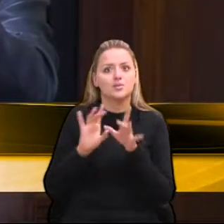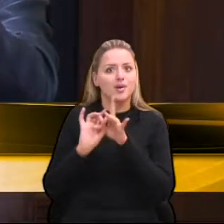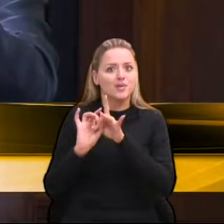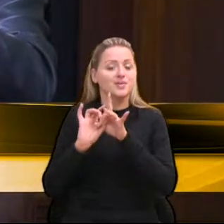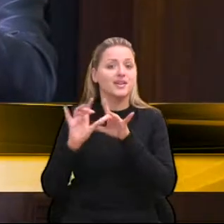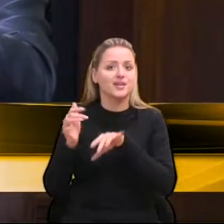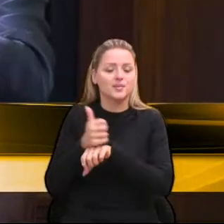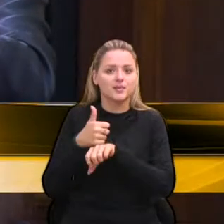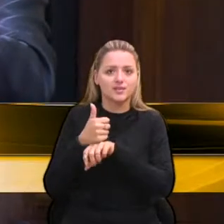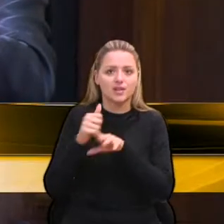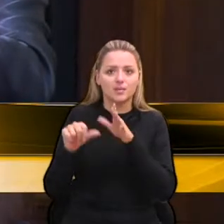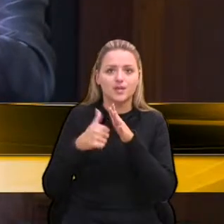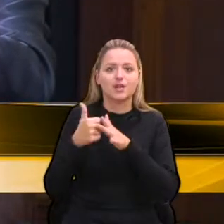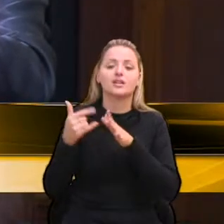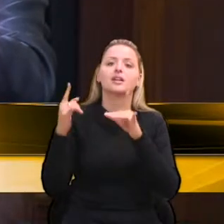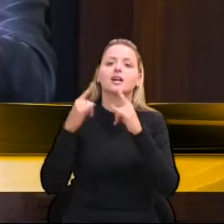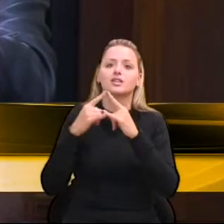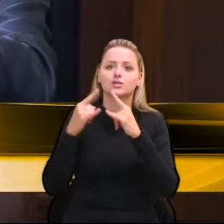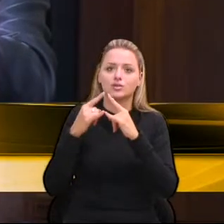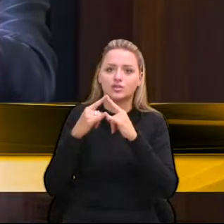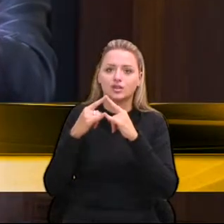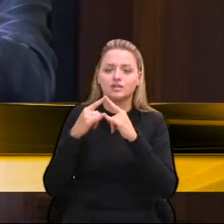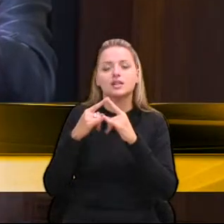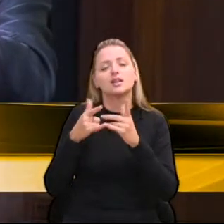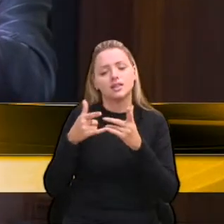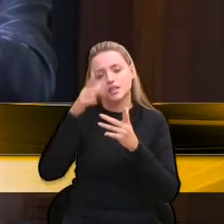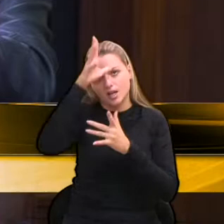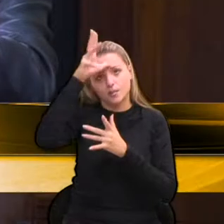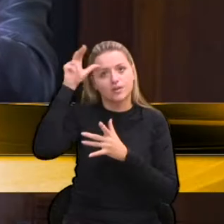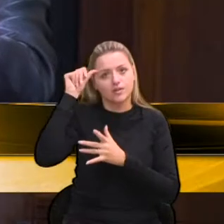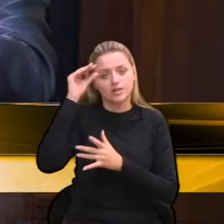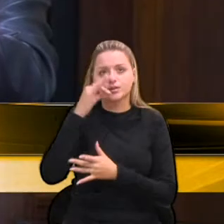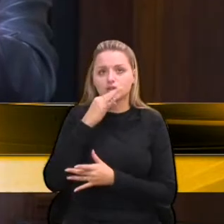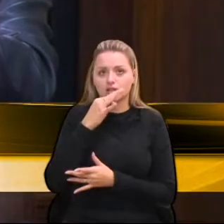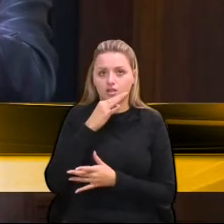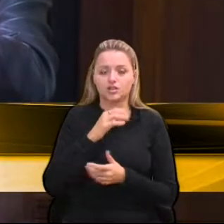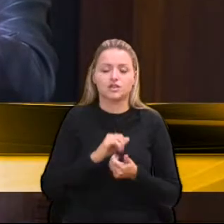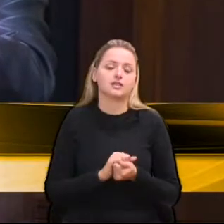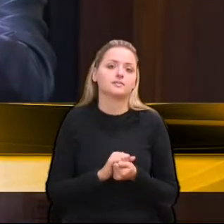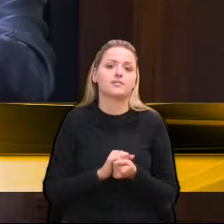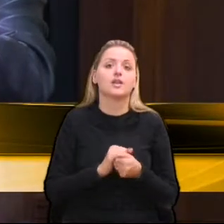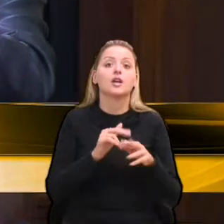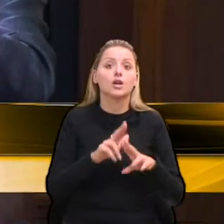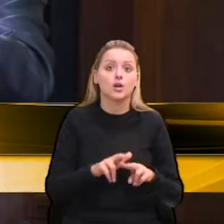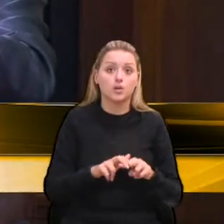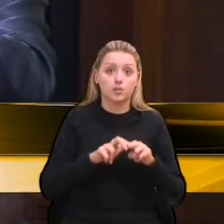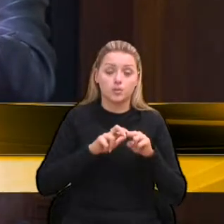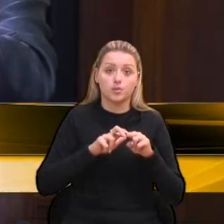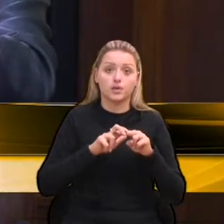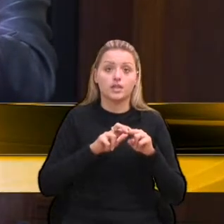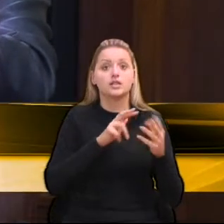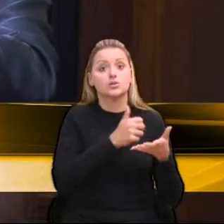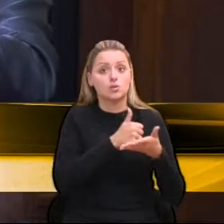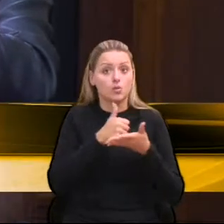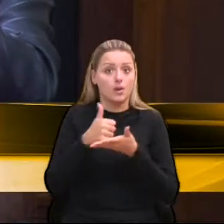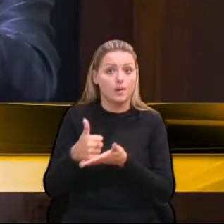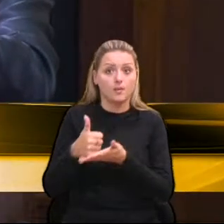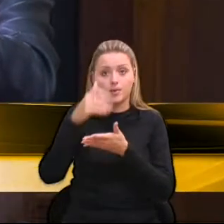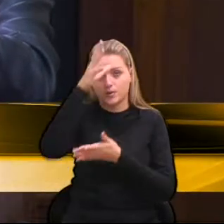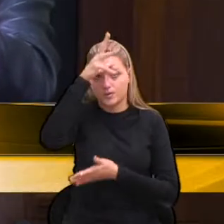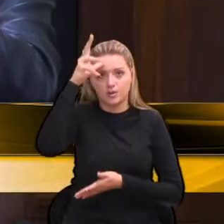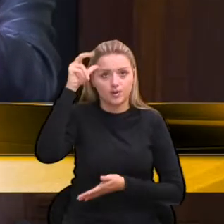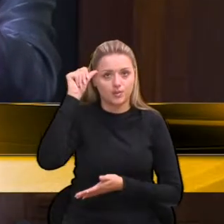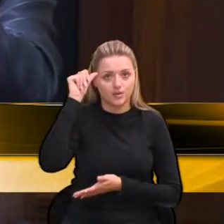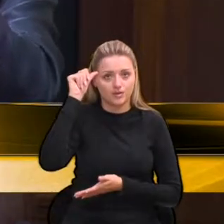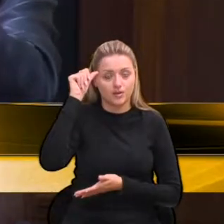profissional entre a instituição e o município de Caxias do Sul, fecha aspas. Desse modo, e com o auxílio da Prefeitura, o